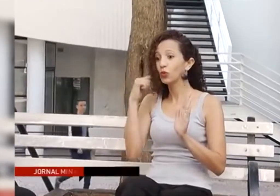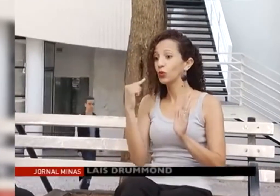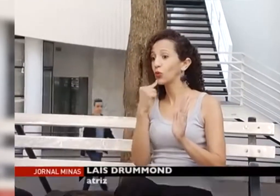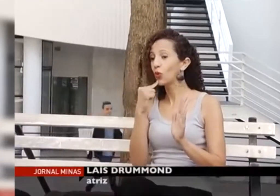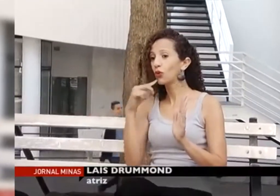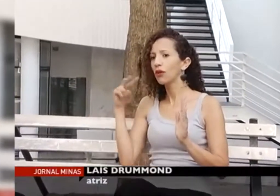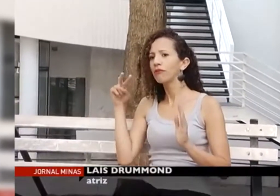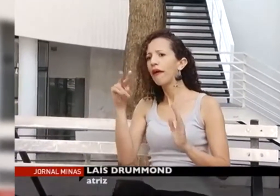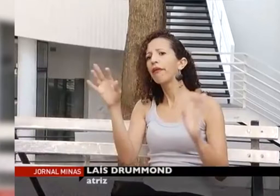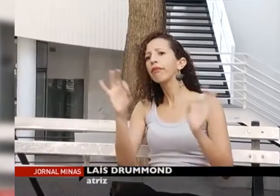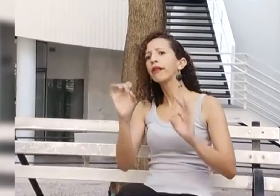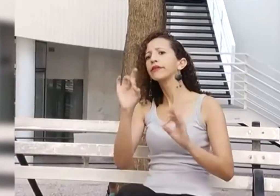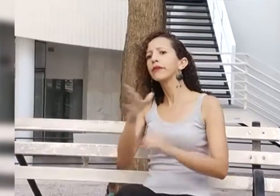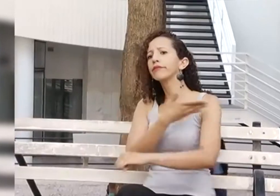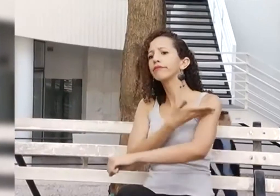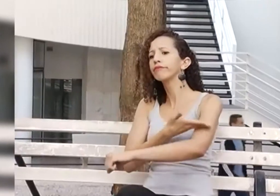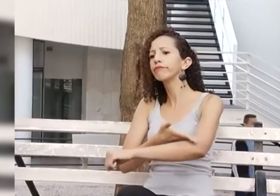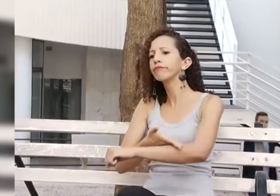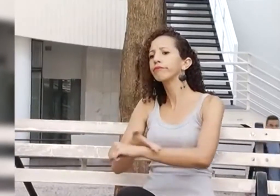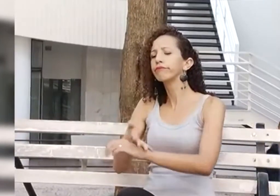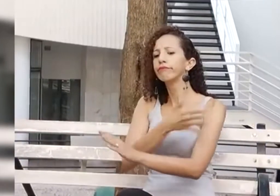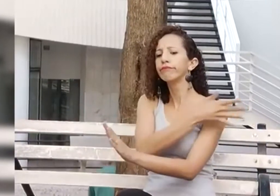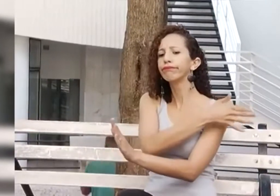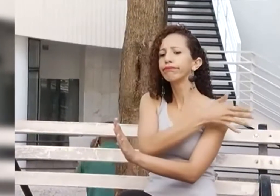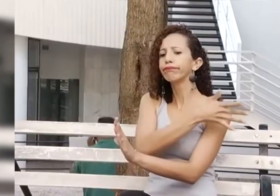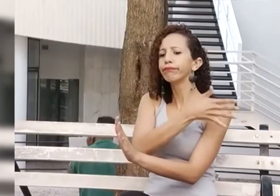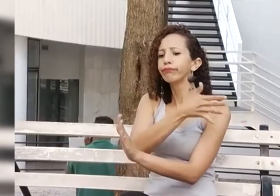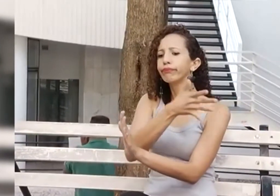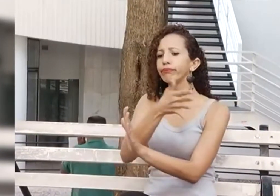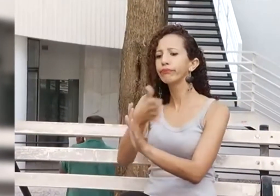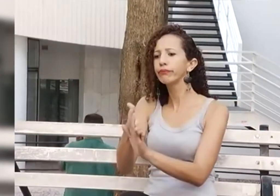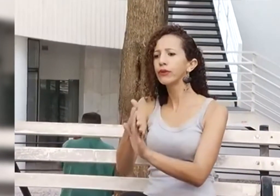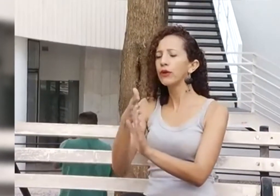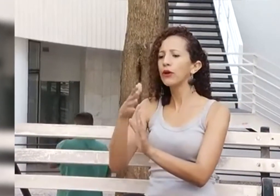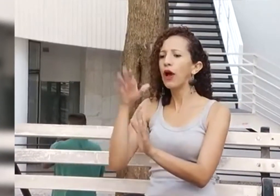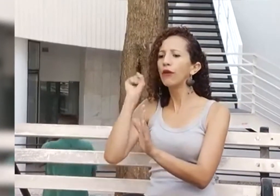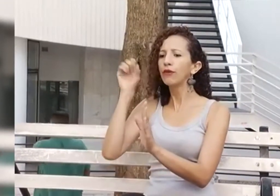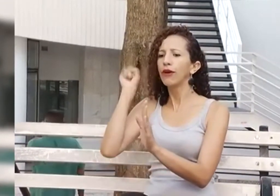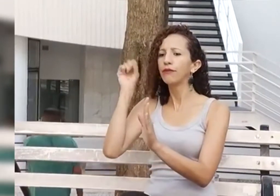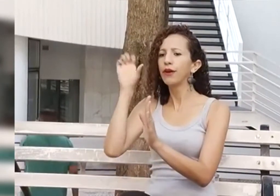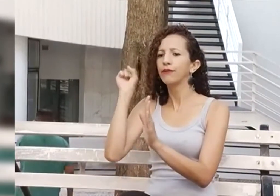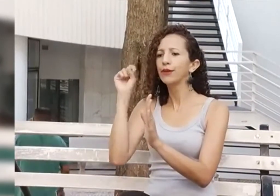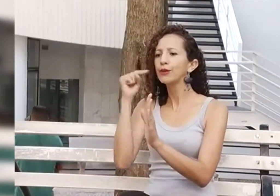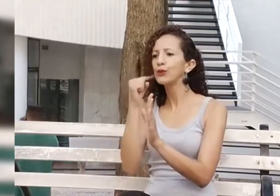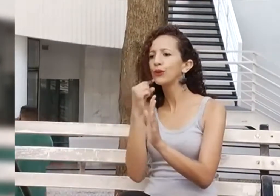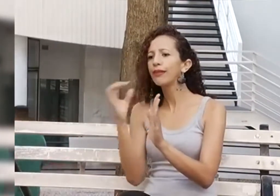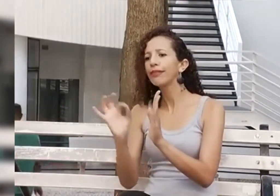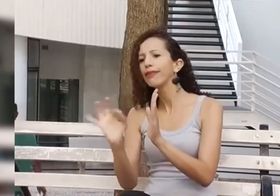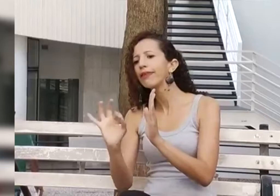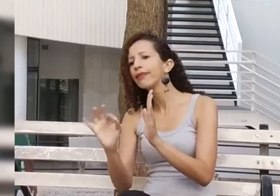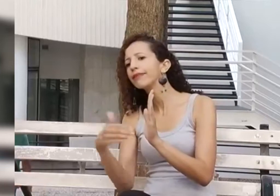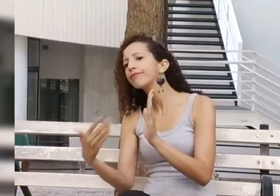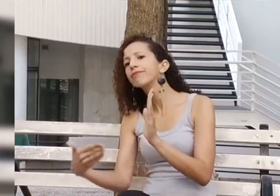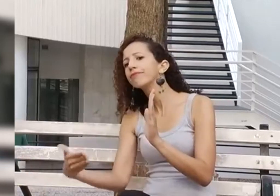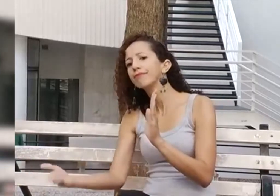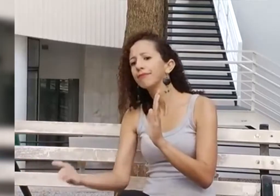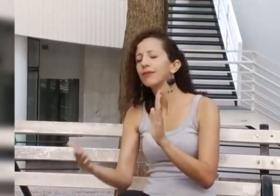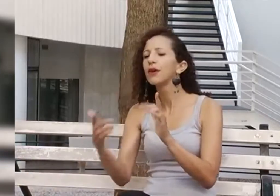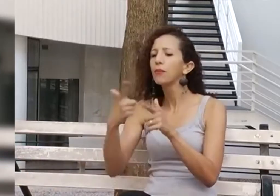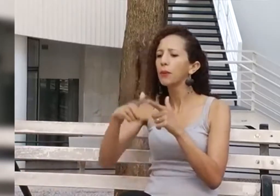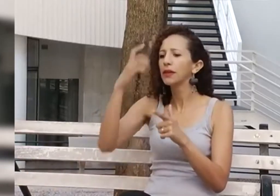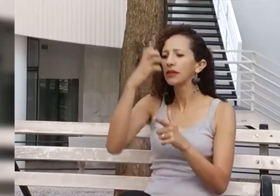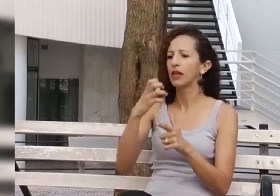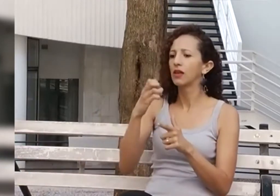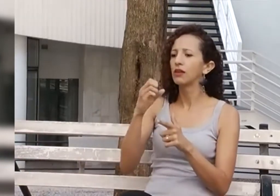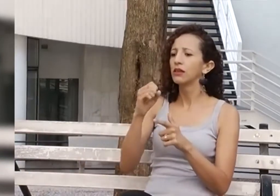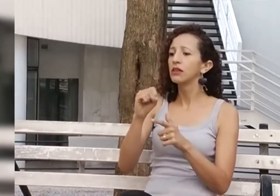Em relação às apresentações, o surdo quer, mas ele percebe que não tem esse espaço, não tem essa informação. Para o surdo